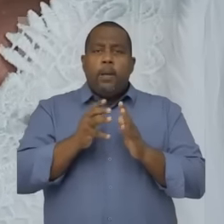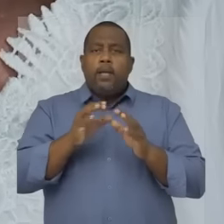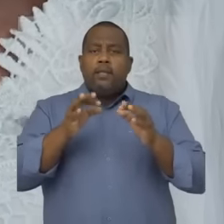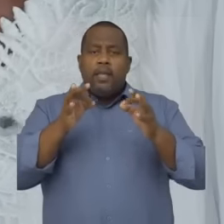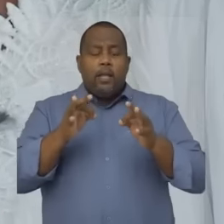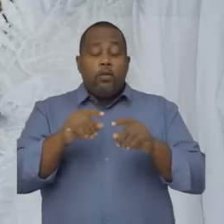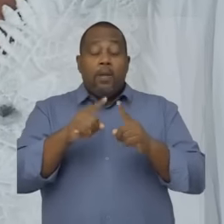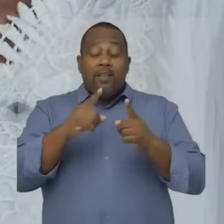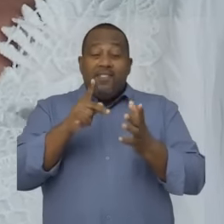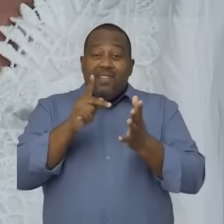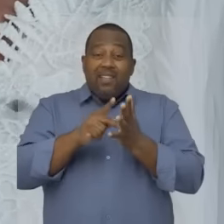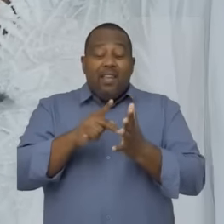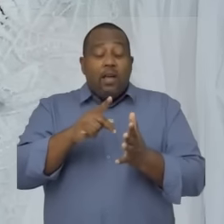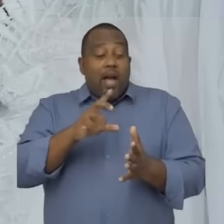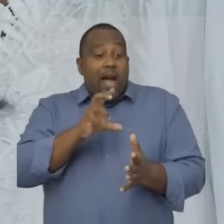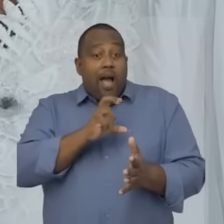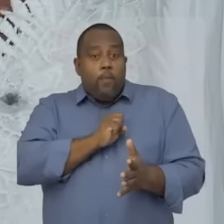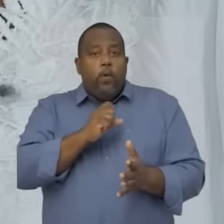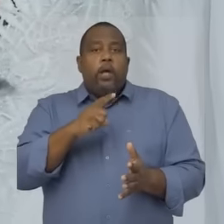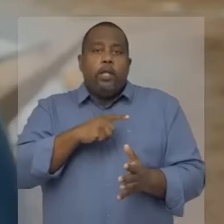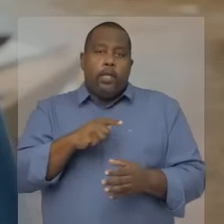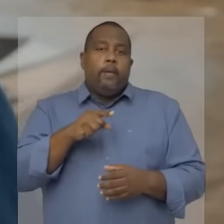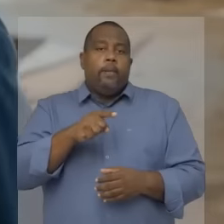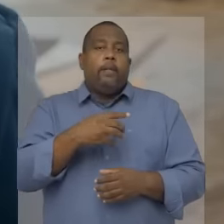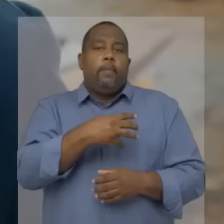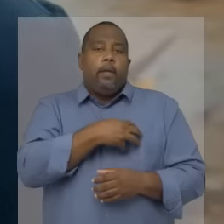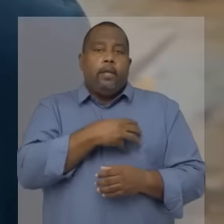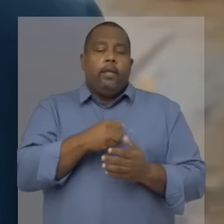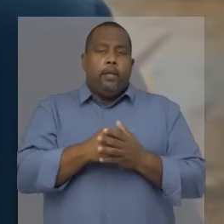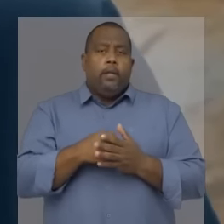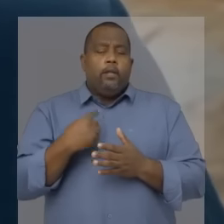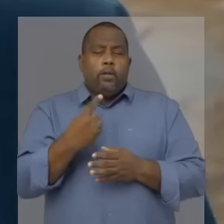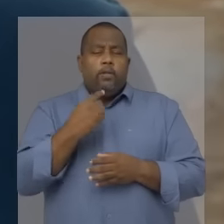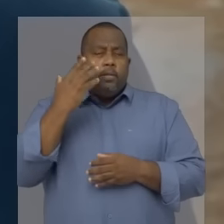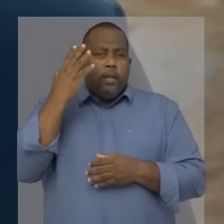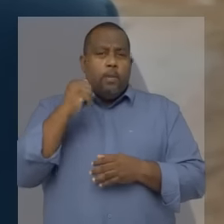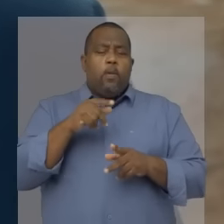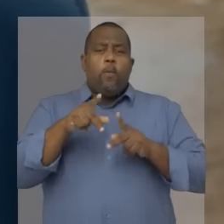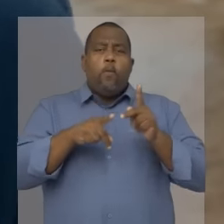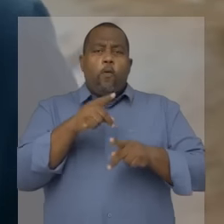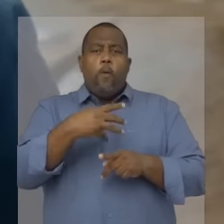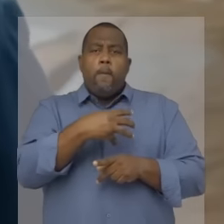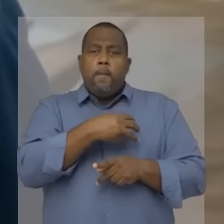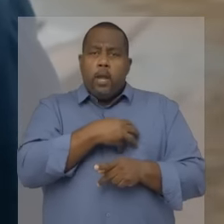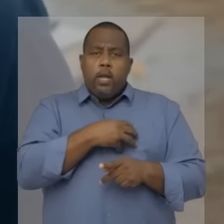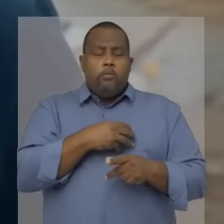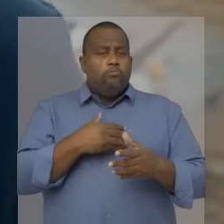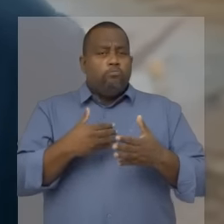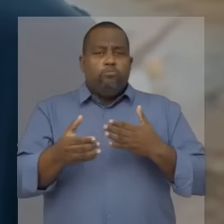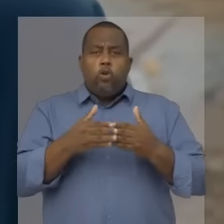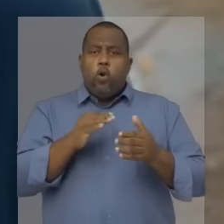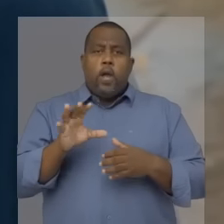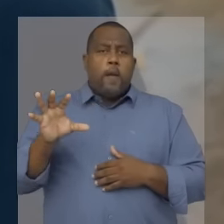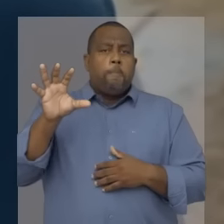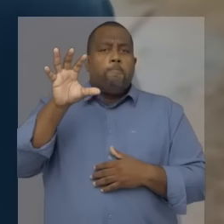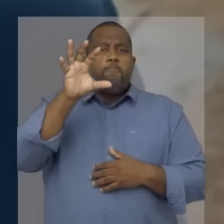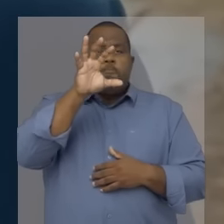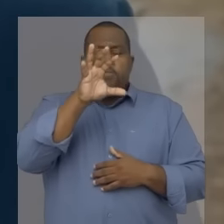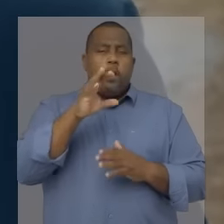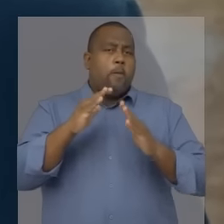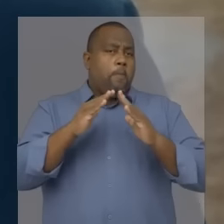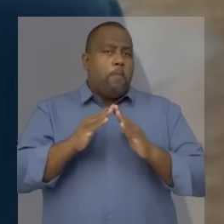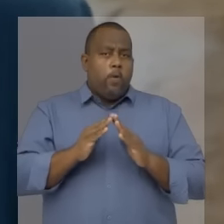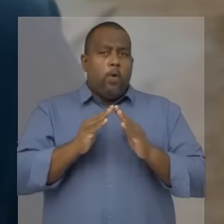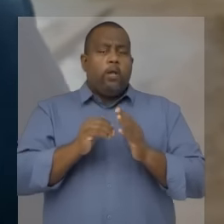partido dele certo é o amor que ele tem pela Bahia. Nós sabemos que os baianos, independente da região onde